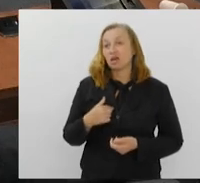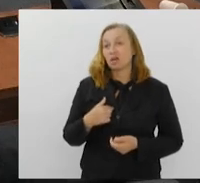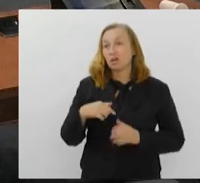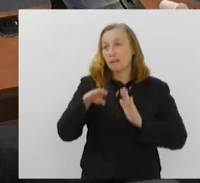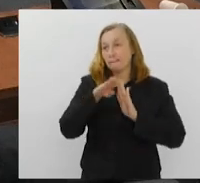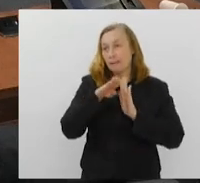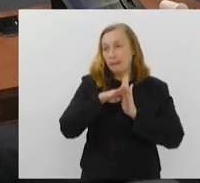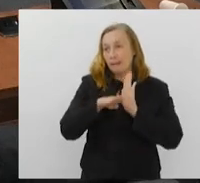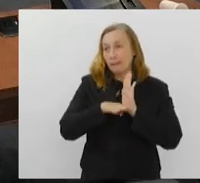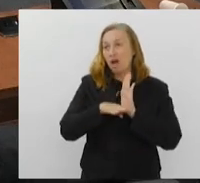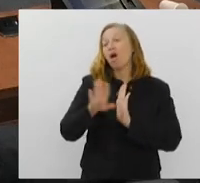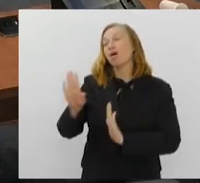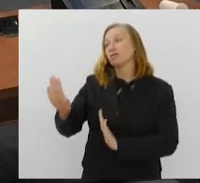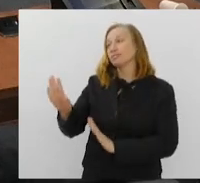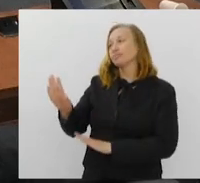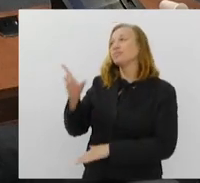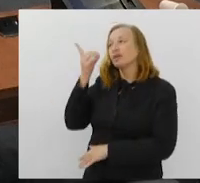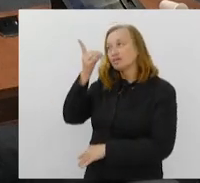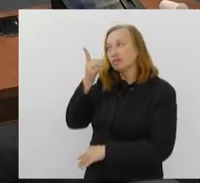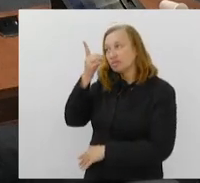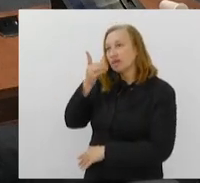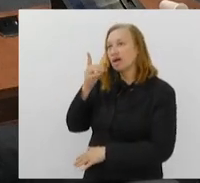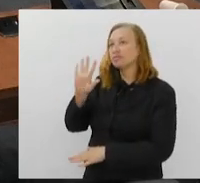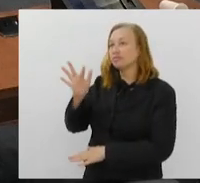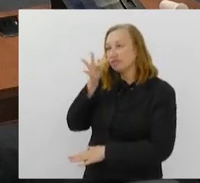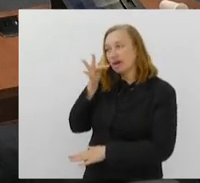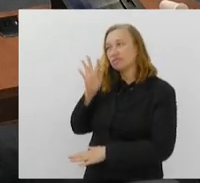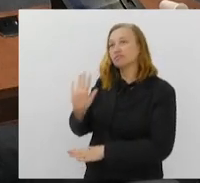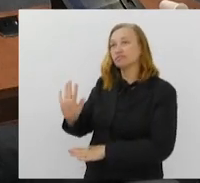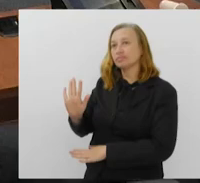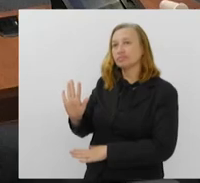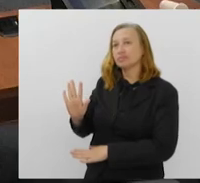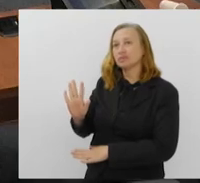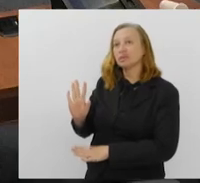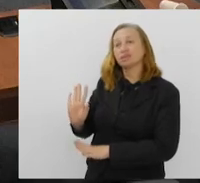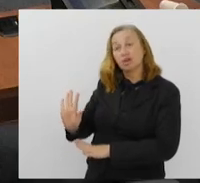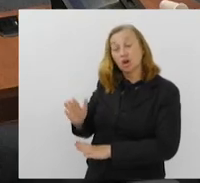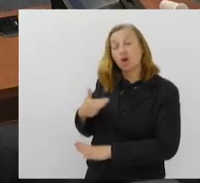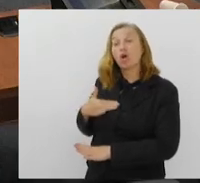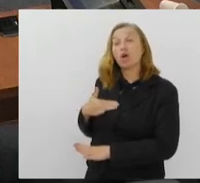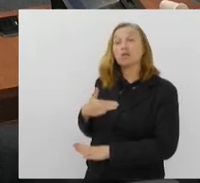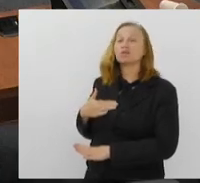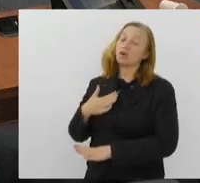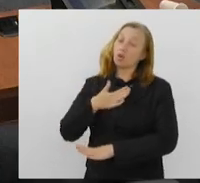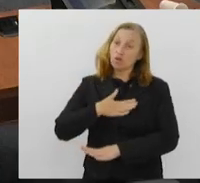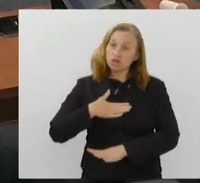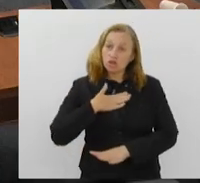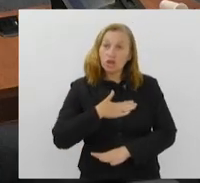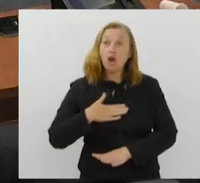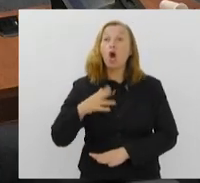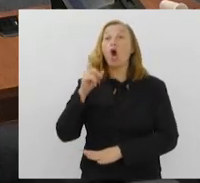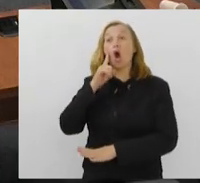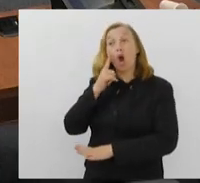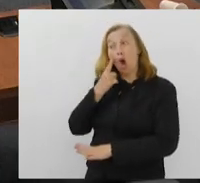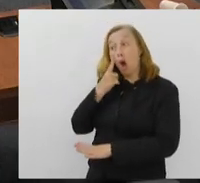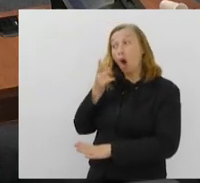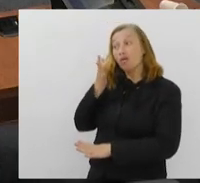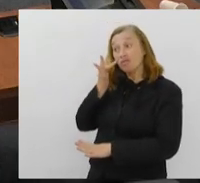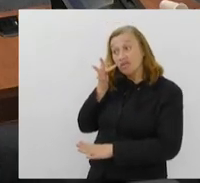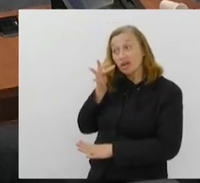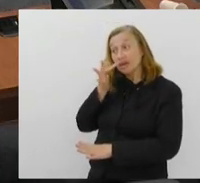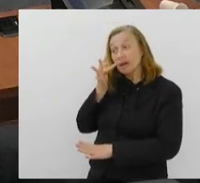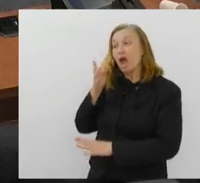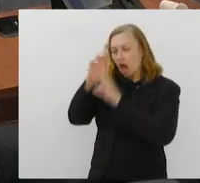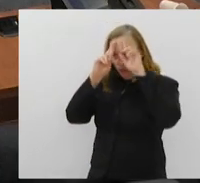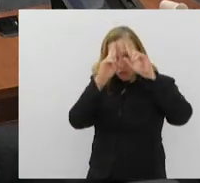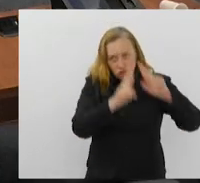Ô, Serafim, nobre deputado, só um minuto aí. Eu gostaria... Nosso nobre deputado. Serafim, nosso nobre deputado,